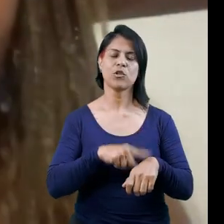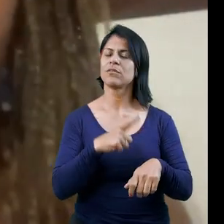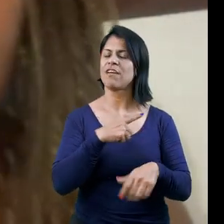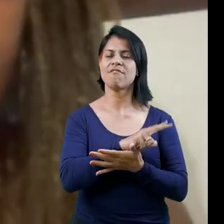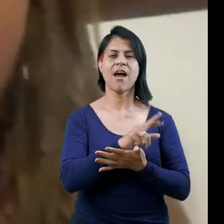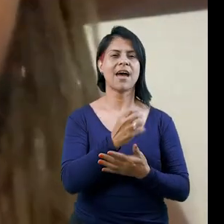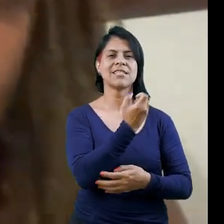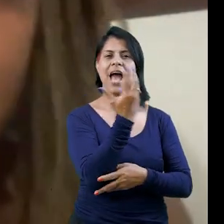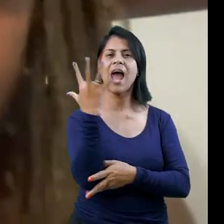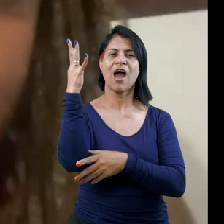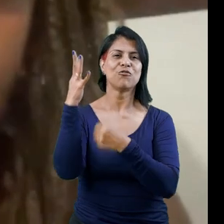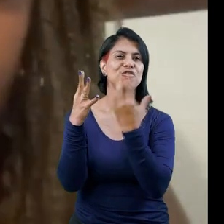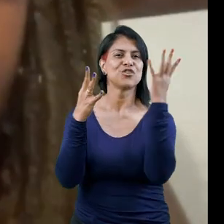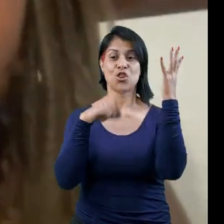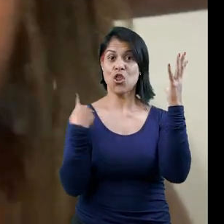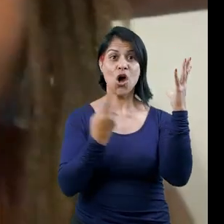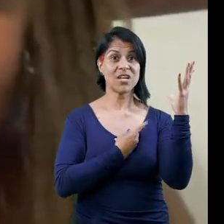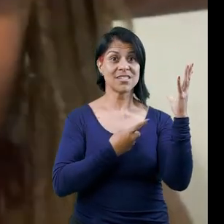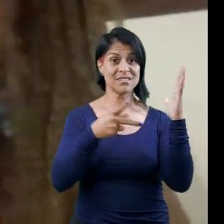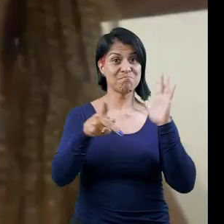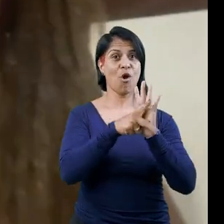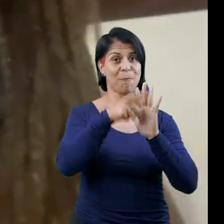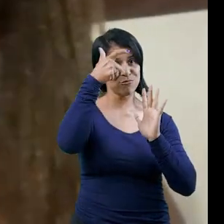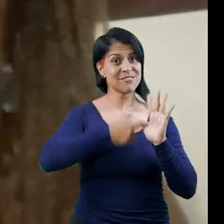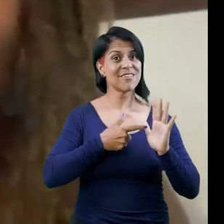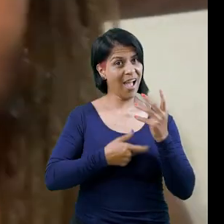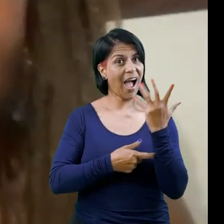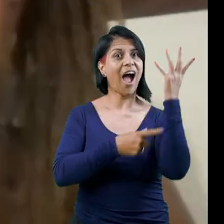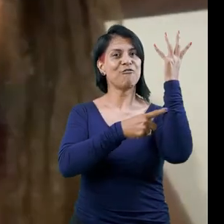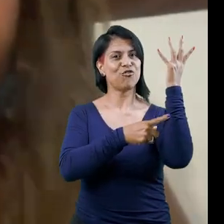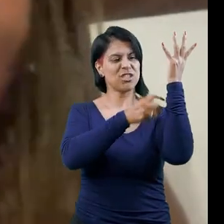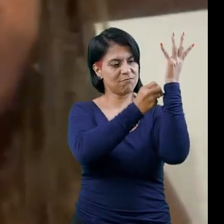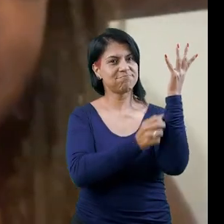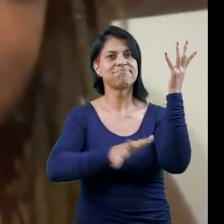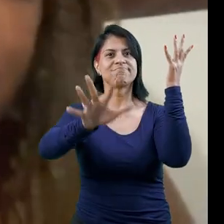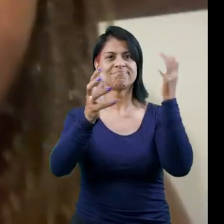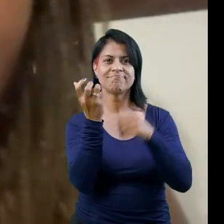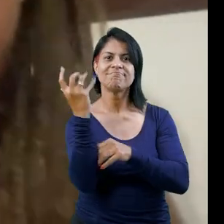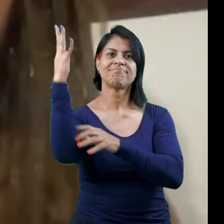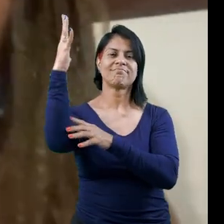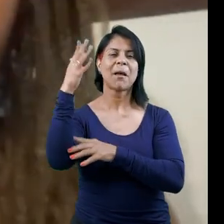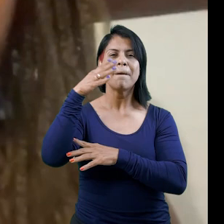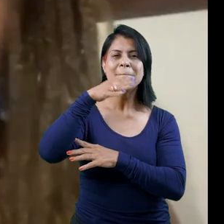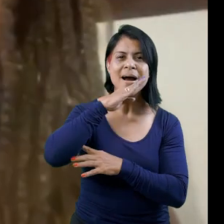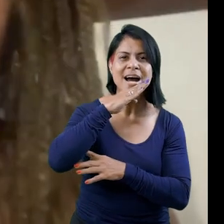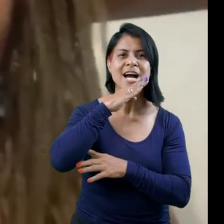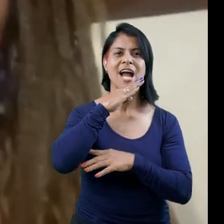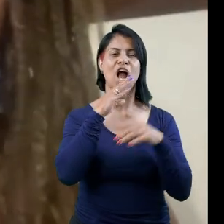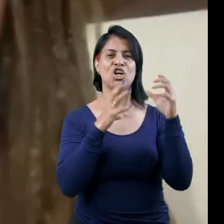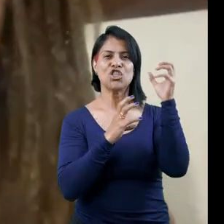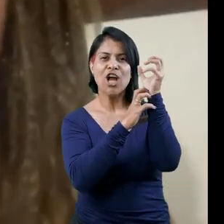árvores frutíferas que todas nós somos. É isso que nós somos. Nós somos jaqueiras, mangueiras,